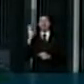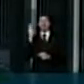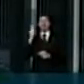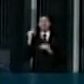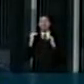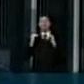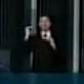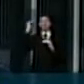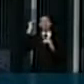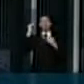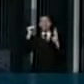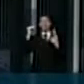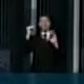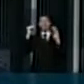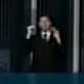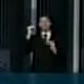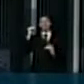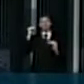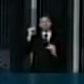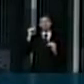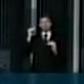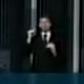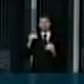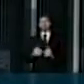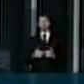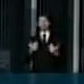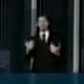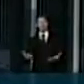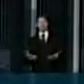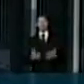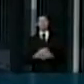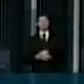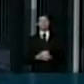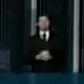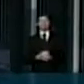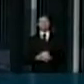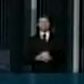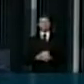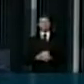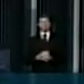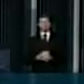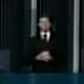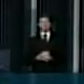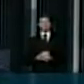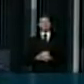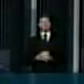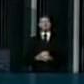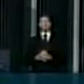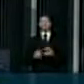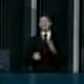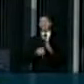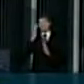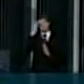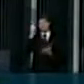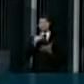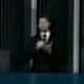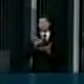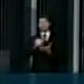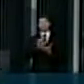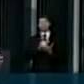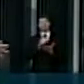desde 2004, que fecham-se indústrias, milhares de empregos foram perdidos naquela região